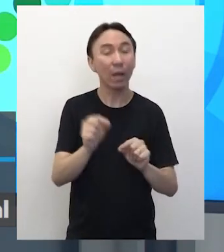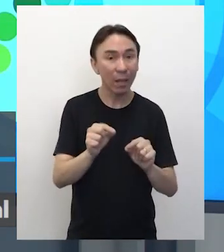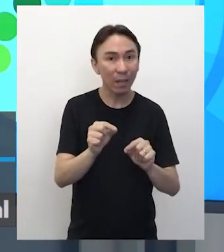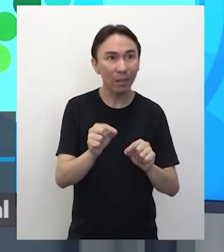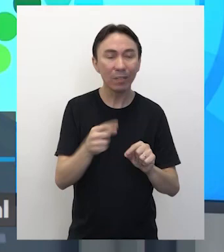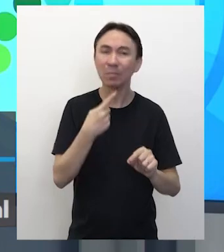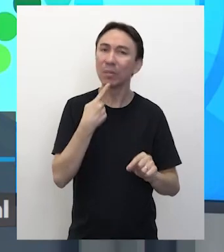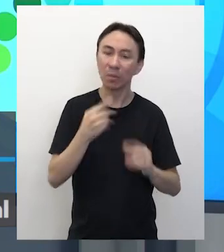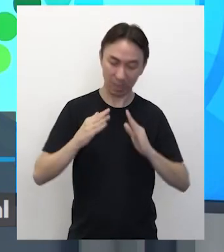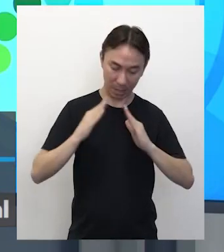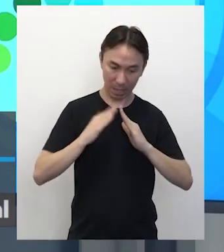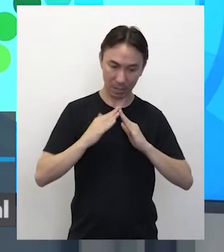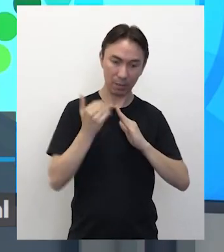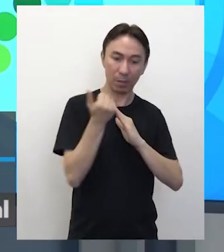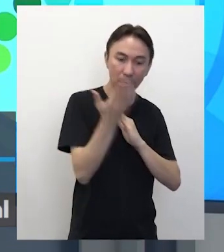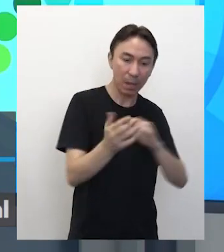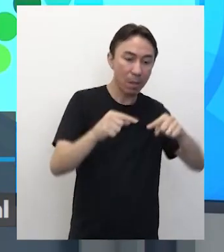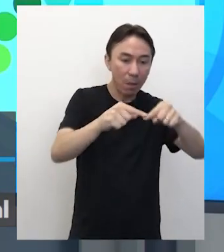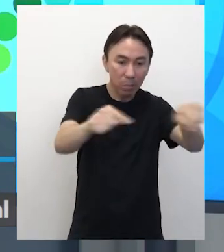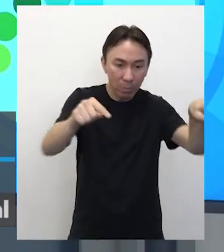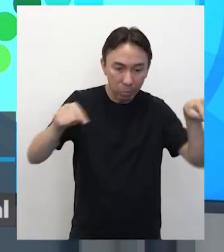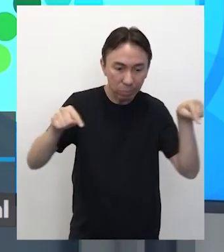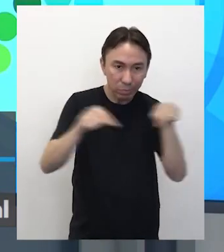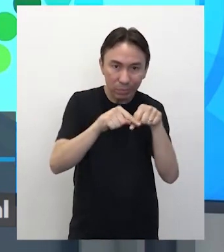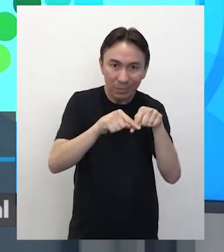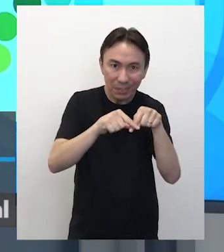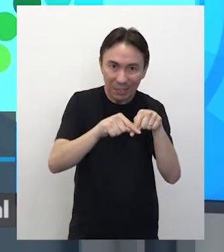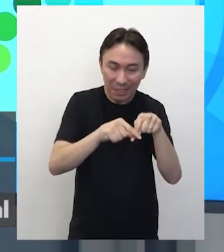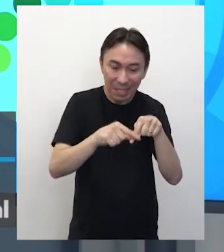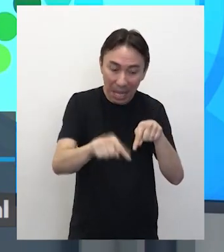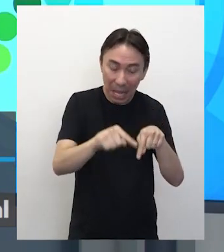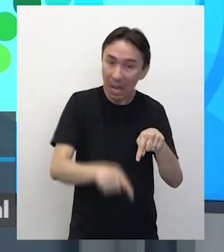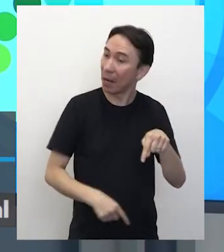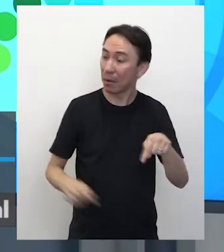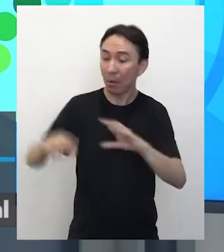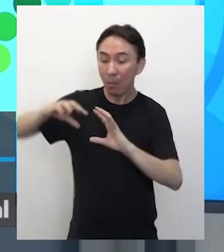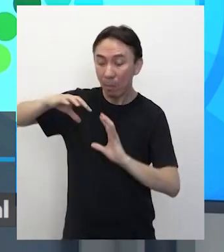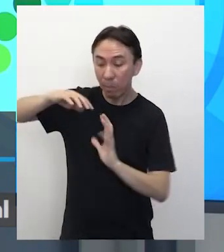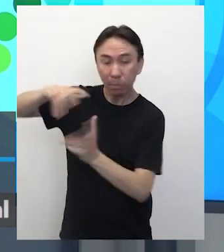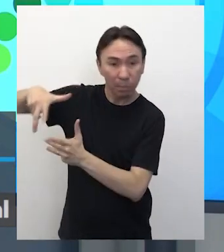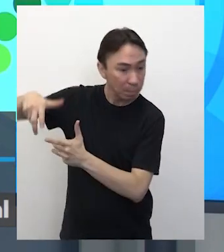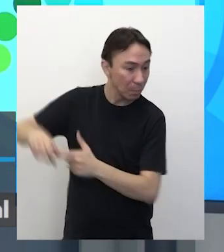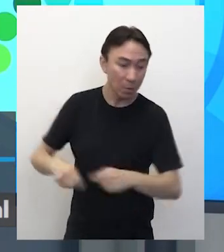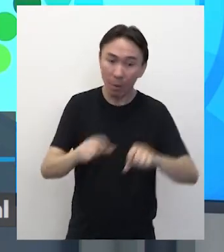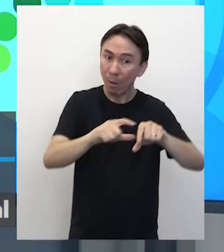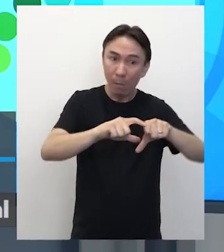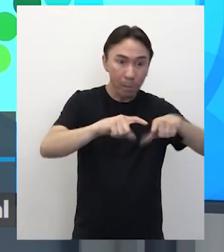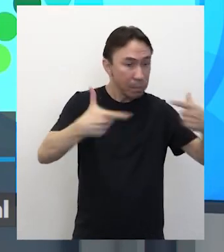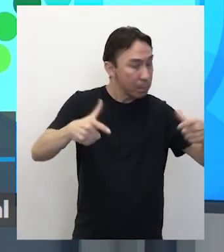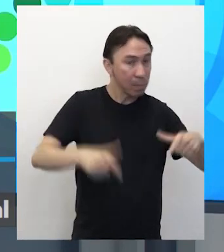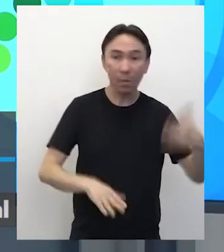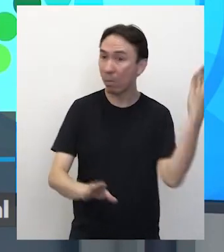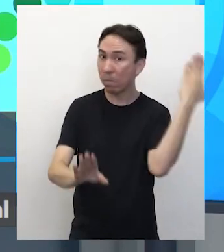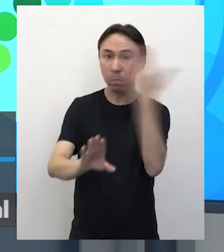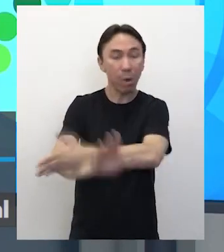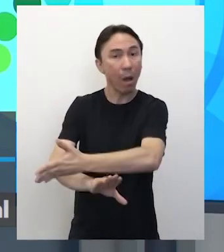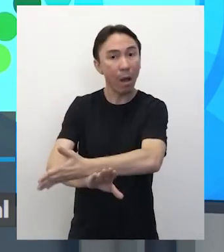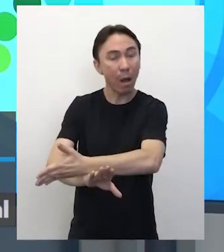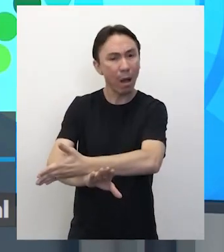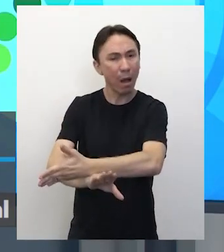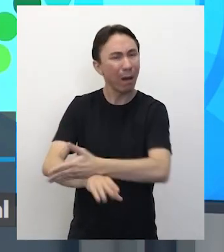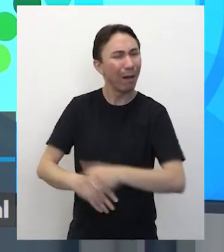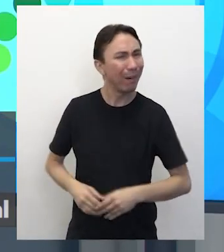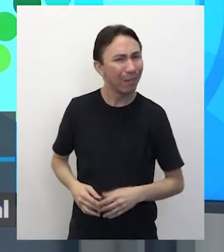é maior do que o mundo." É uma competência socioemocional que todo mundo tem, mas que aparece tanto